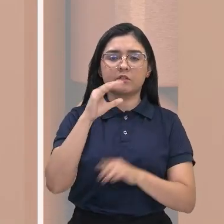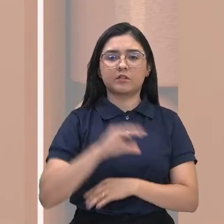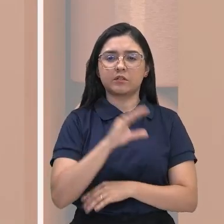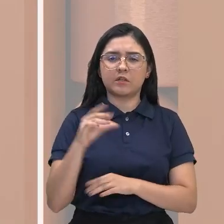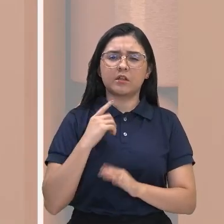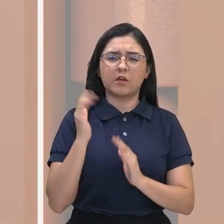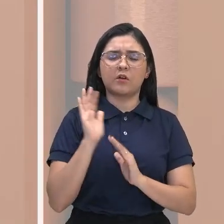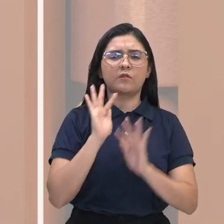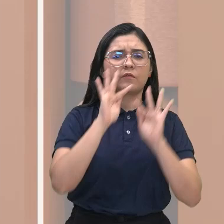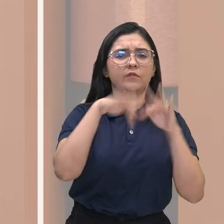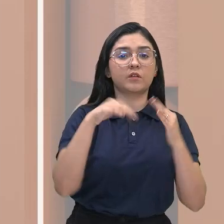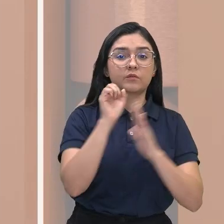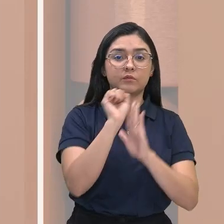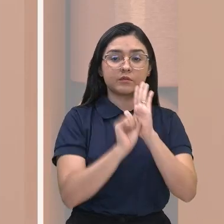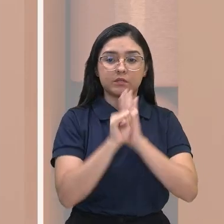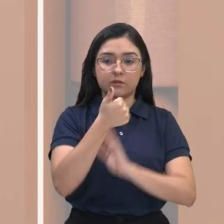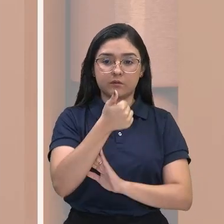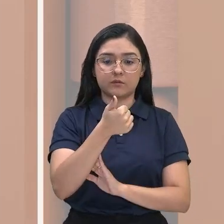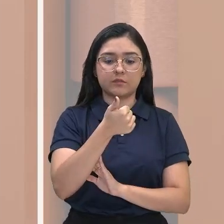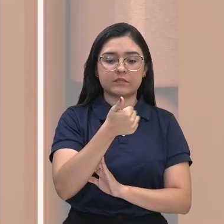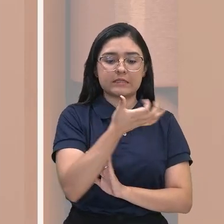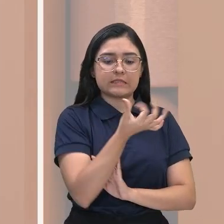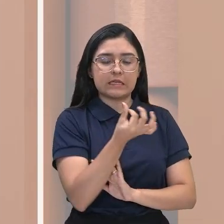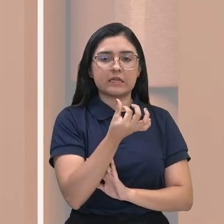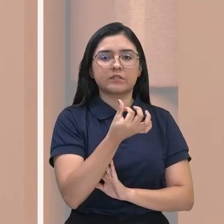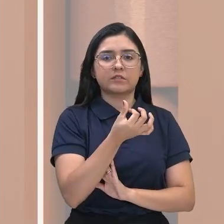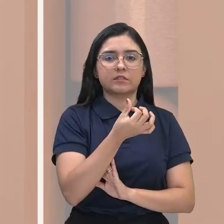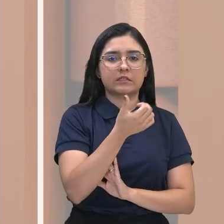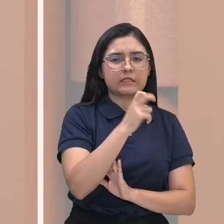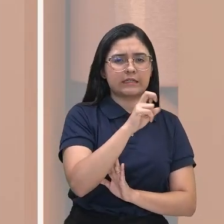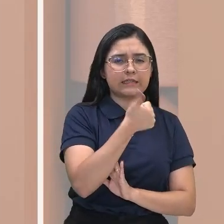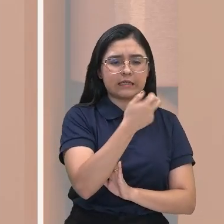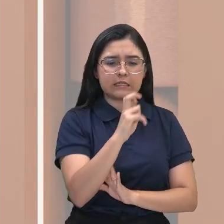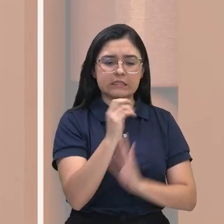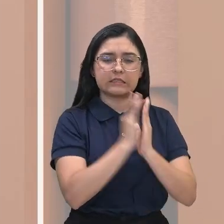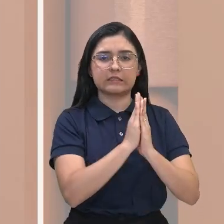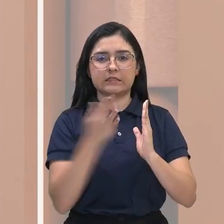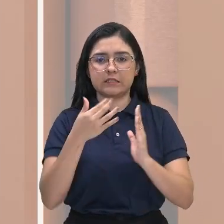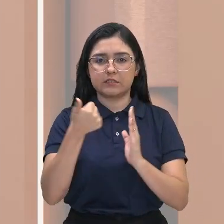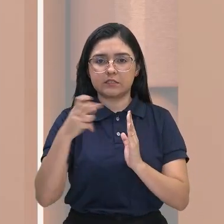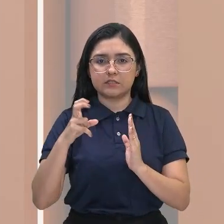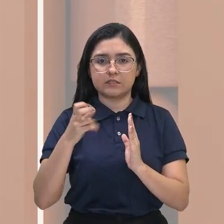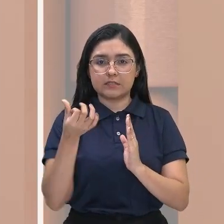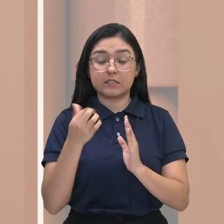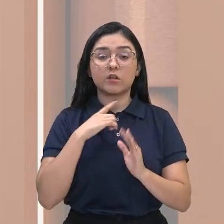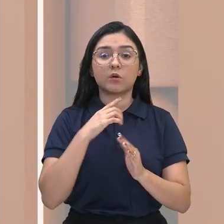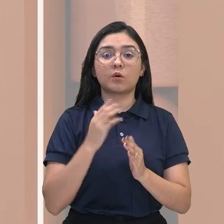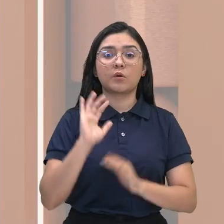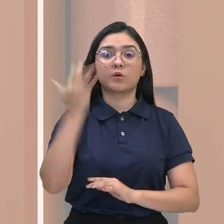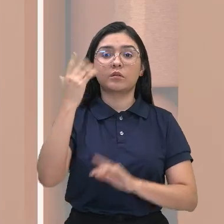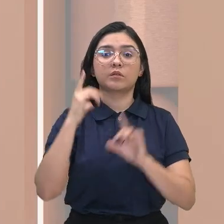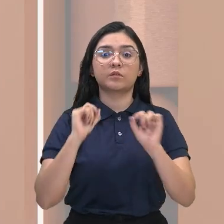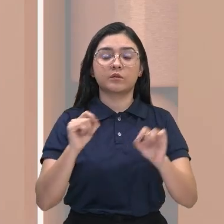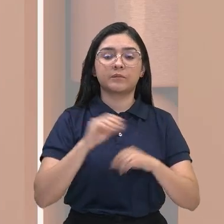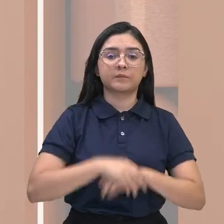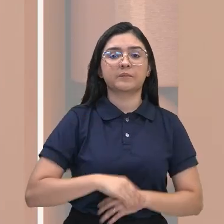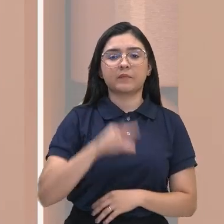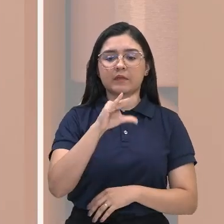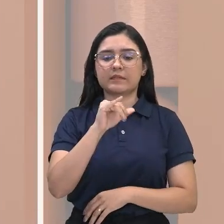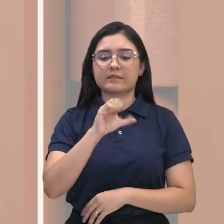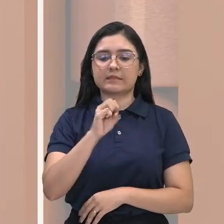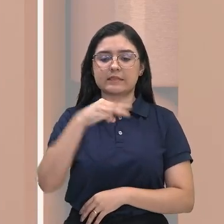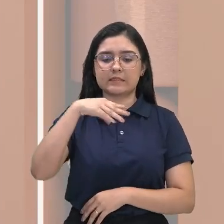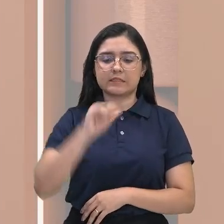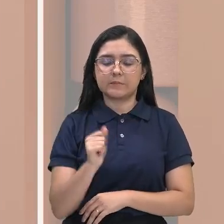século XVI, do século XV e século XVI. Foi nesse momento então que aconteceu ali o chamado cisma, a chamada